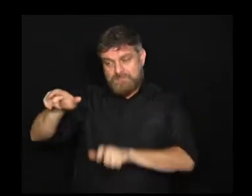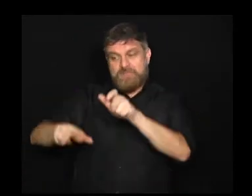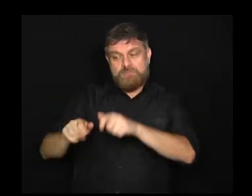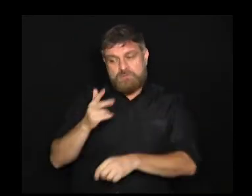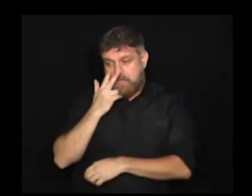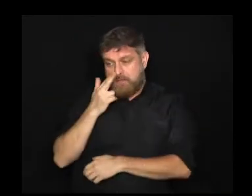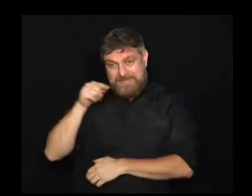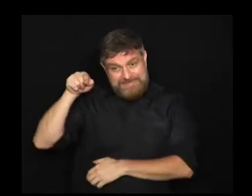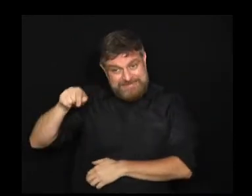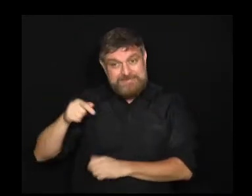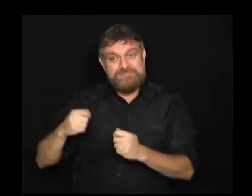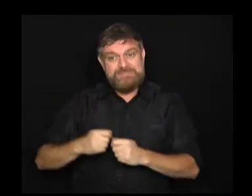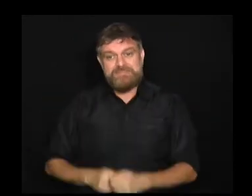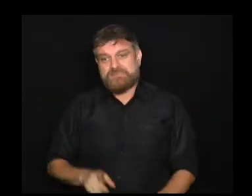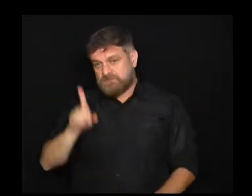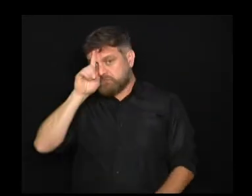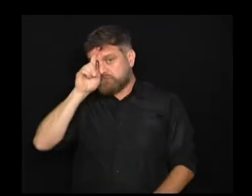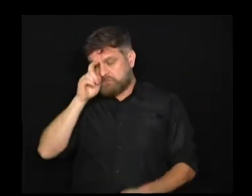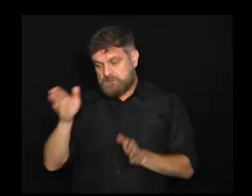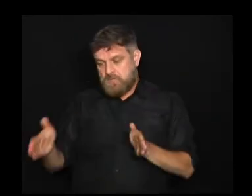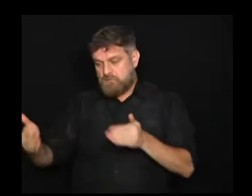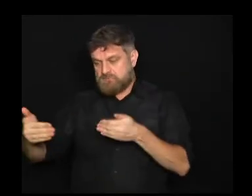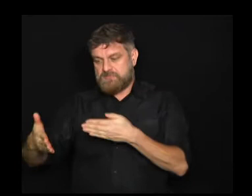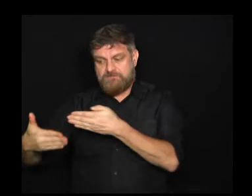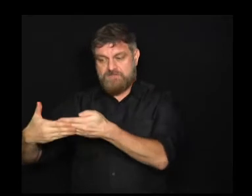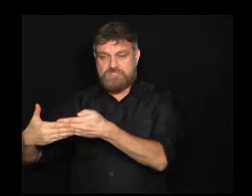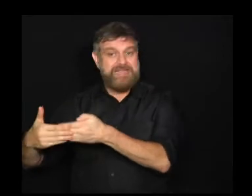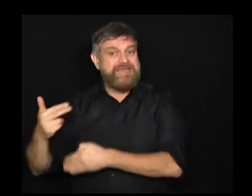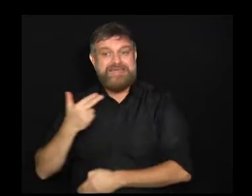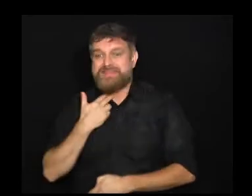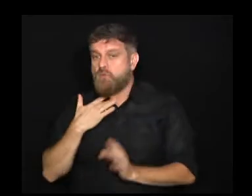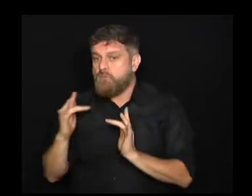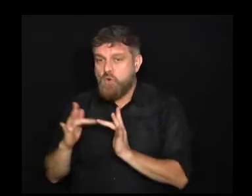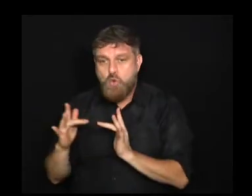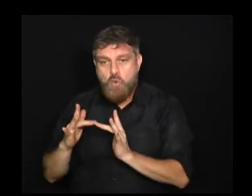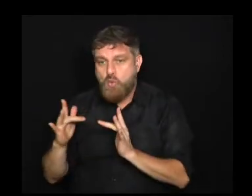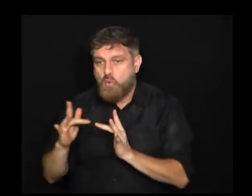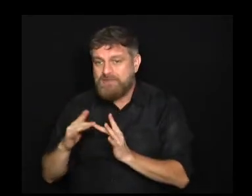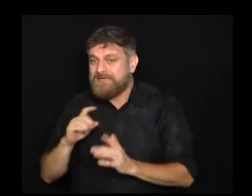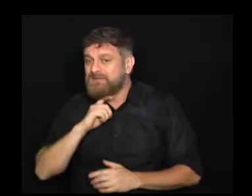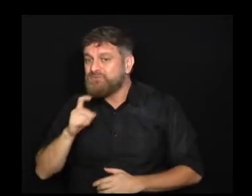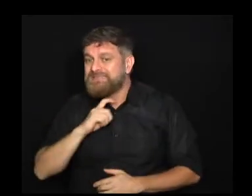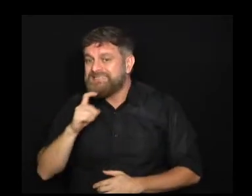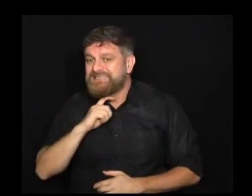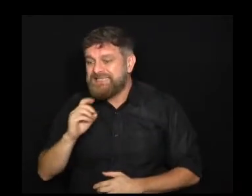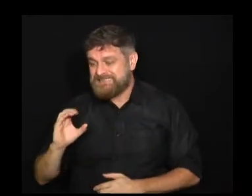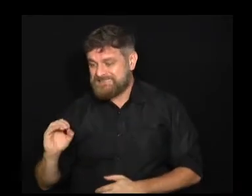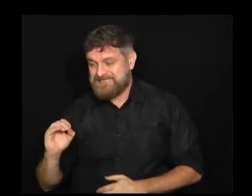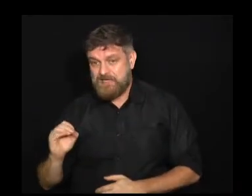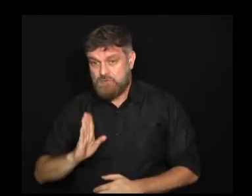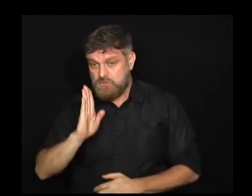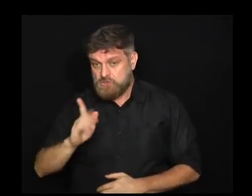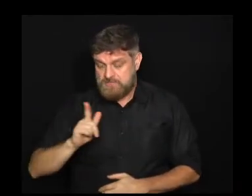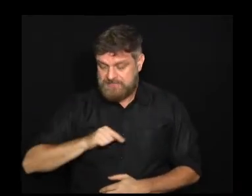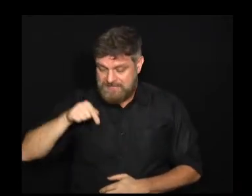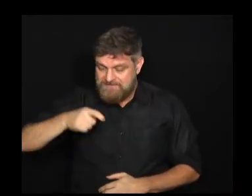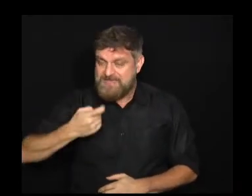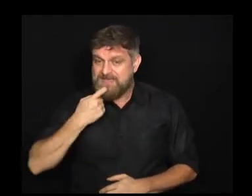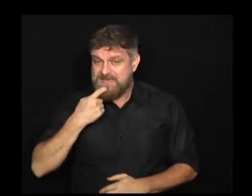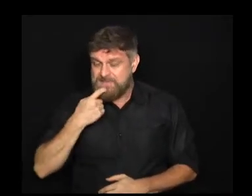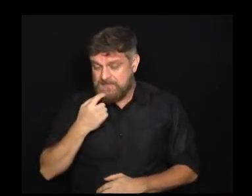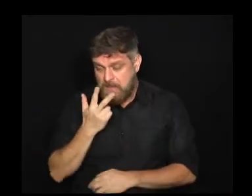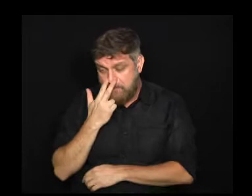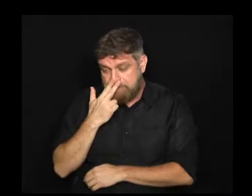obrigatoriamente isolados para que não tenham contato com ninguém. A gente já teve casos suspeitos em Campinas, né,